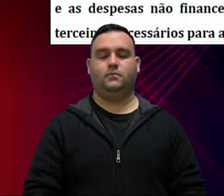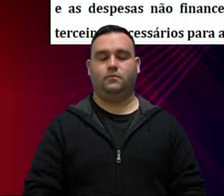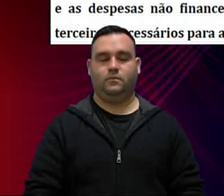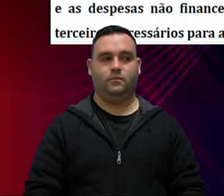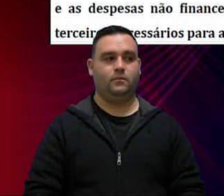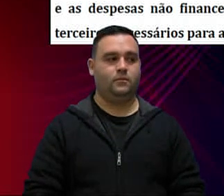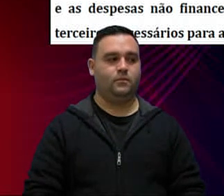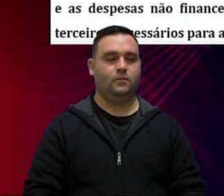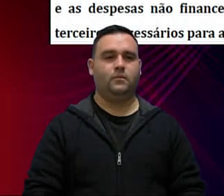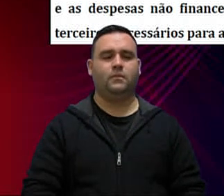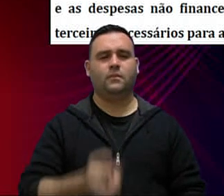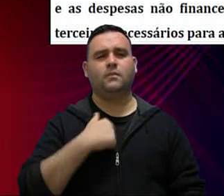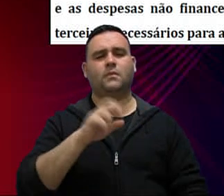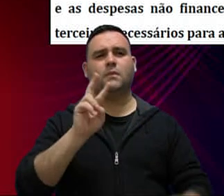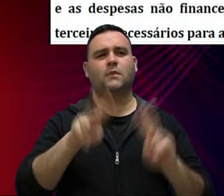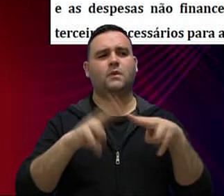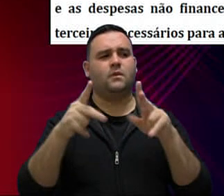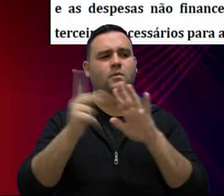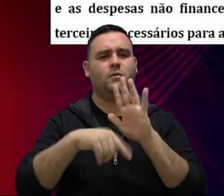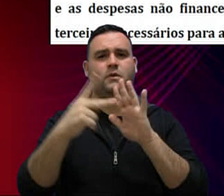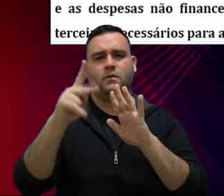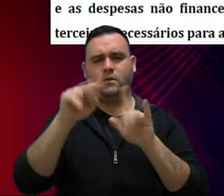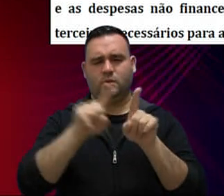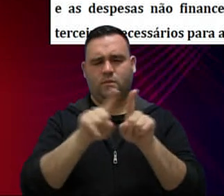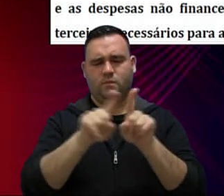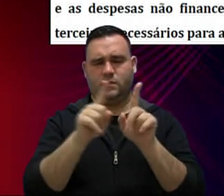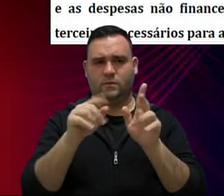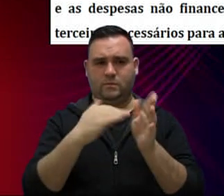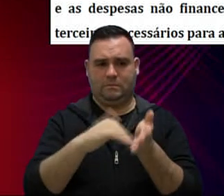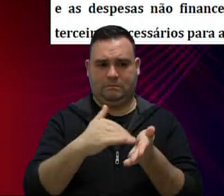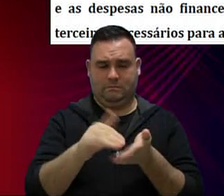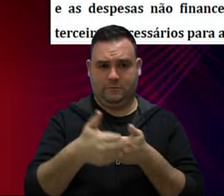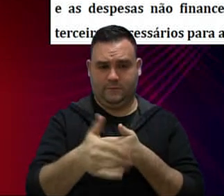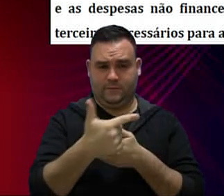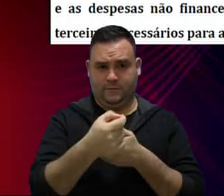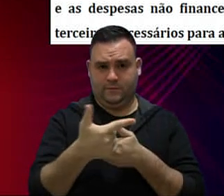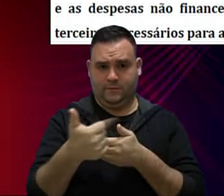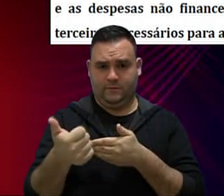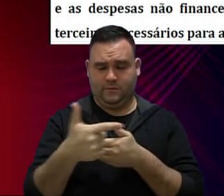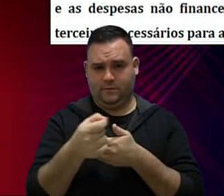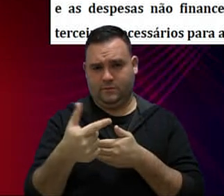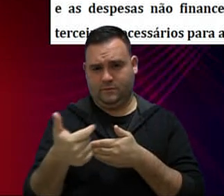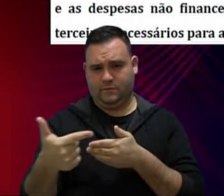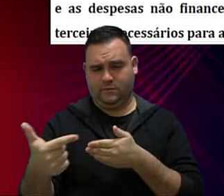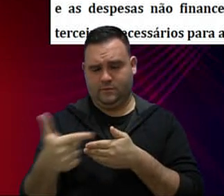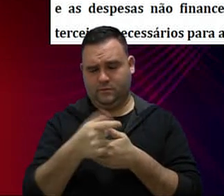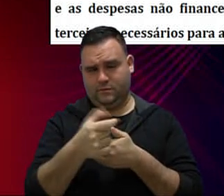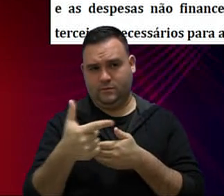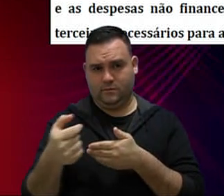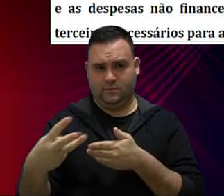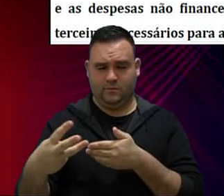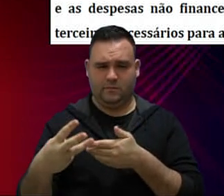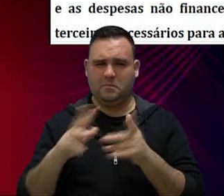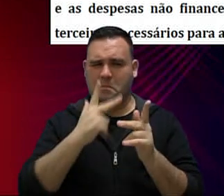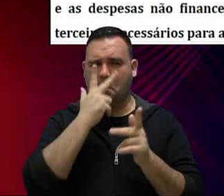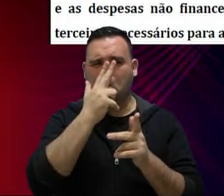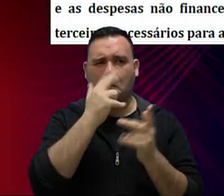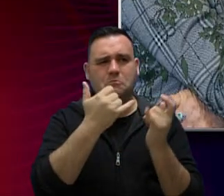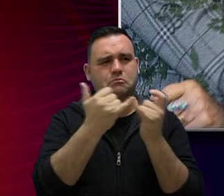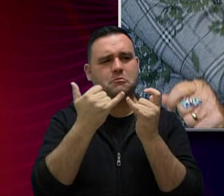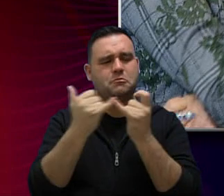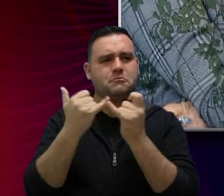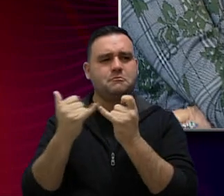e não esse aqui no mundo que eu vejo que o seu projeto é secretário 2021/22 23 e parece tudo muito